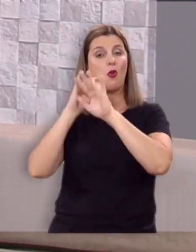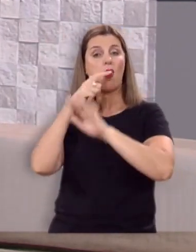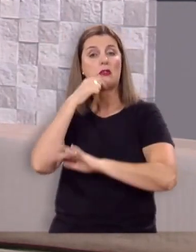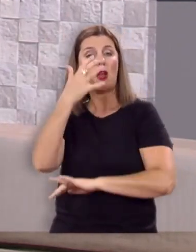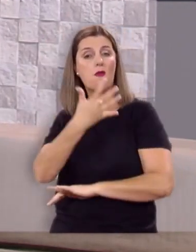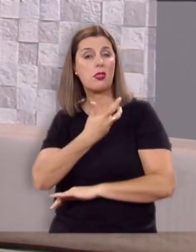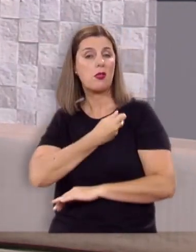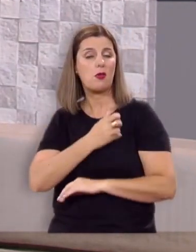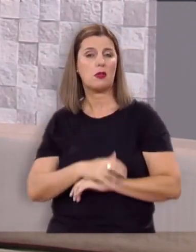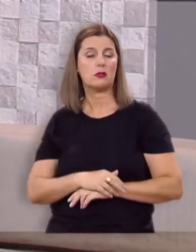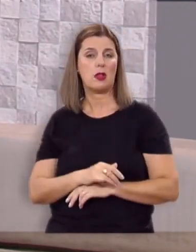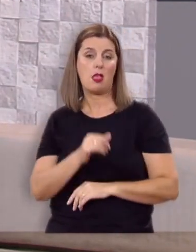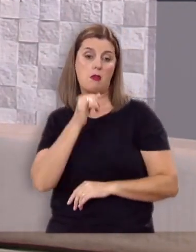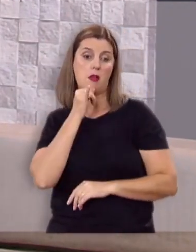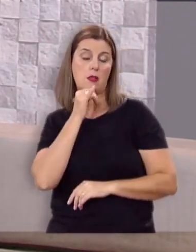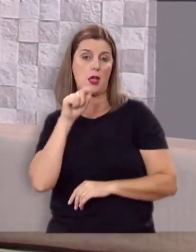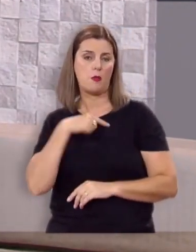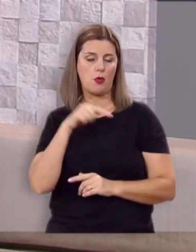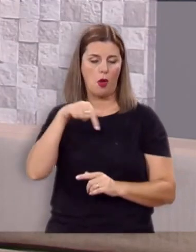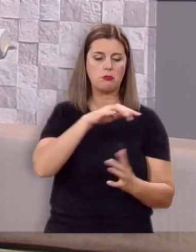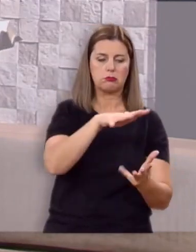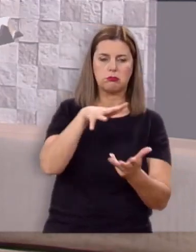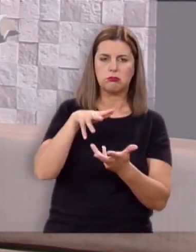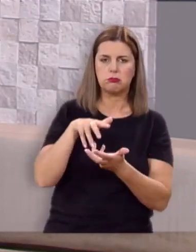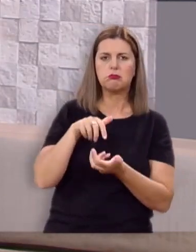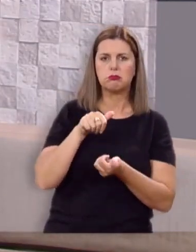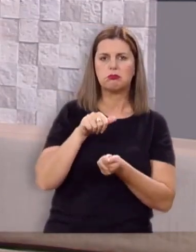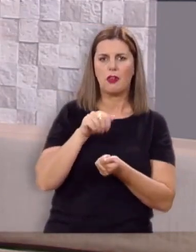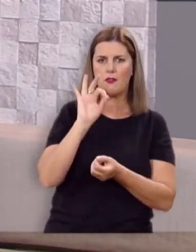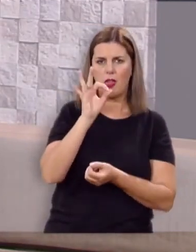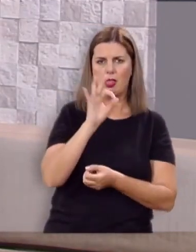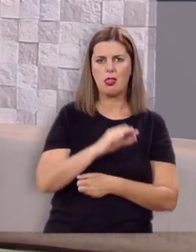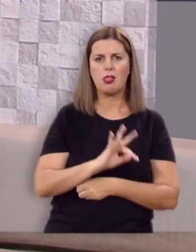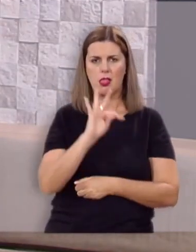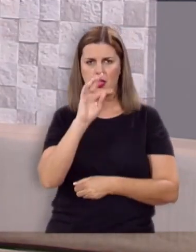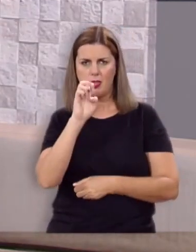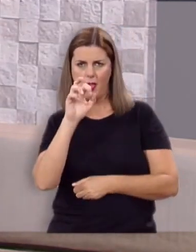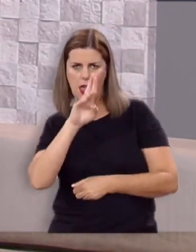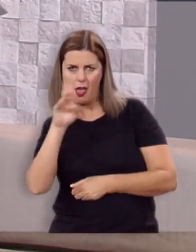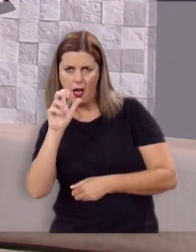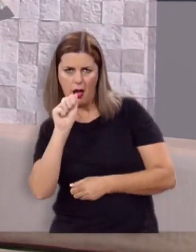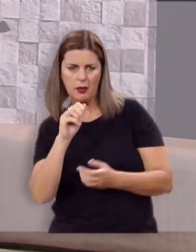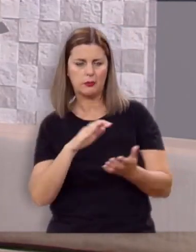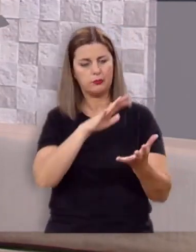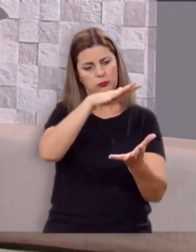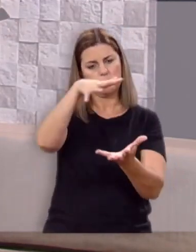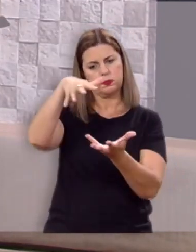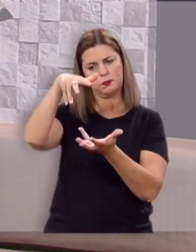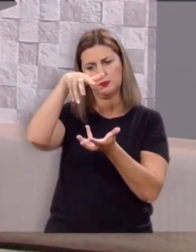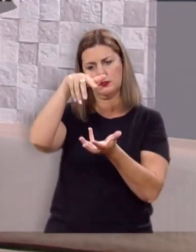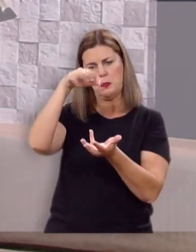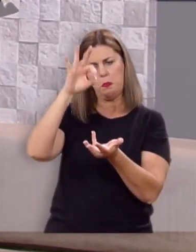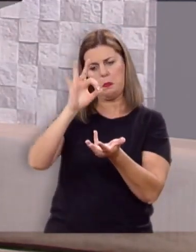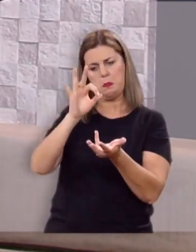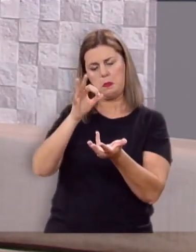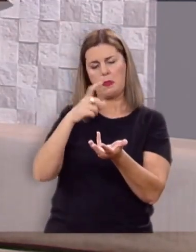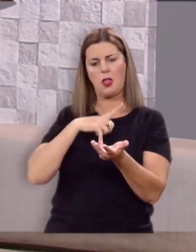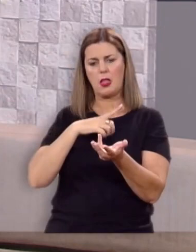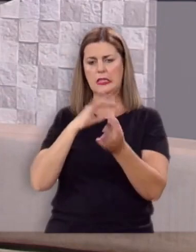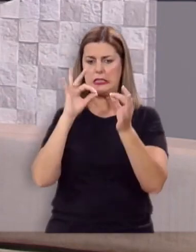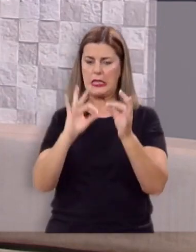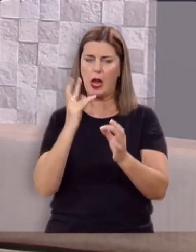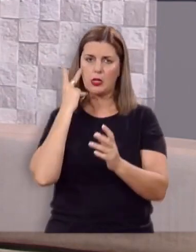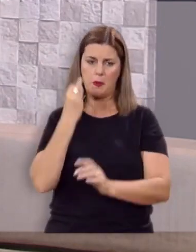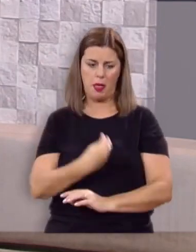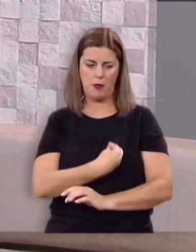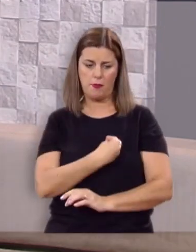Redentor. Por exemplo, nós estamos no planeta Terra. Até hoje se sabe que é o único local